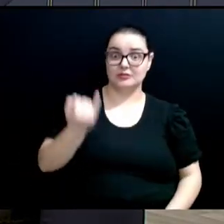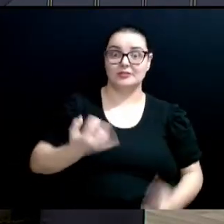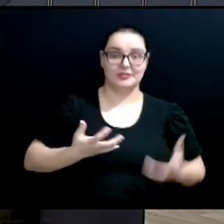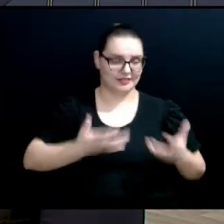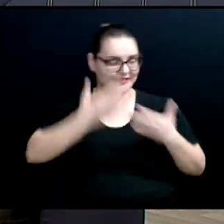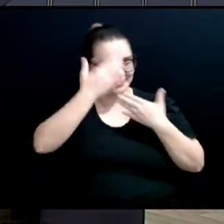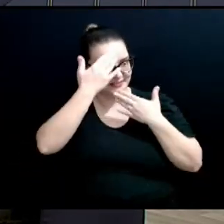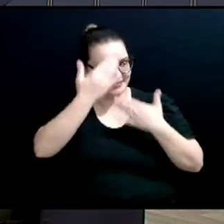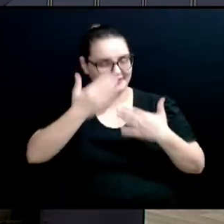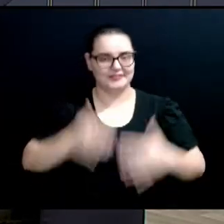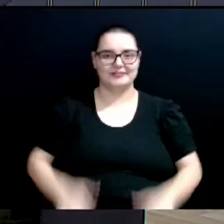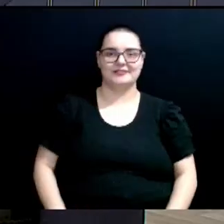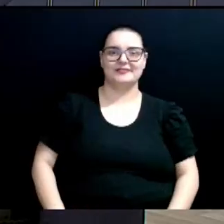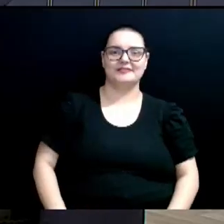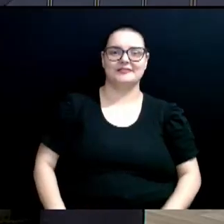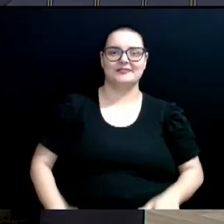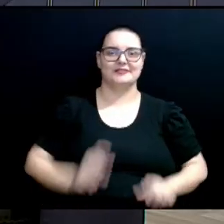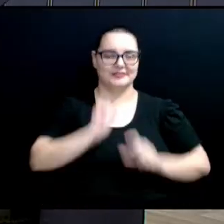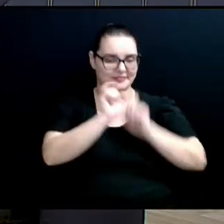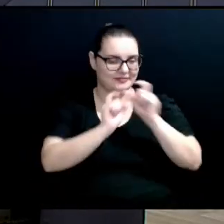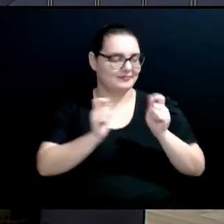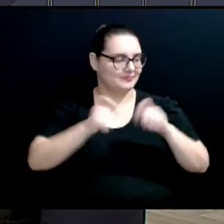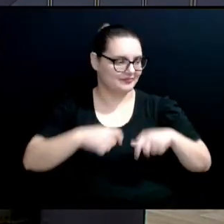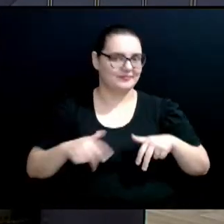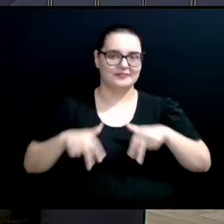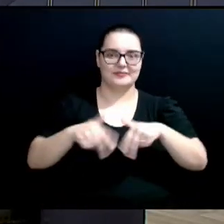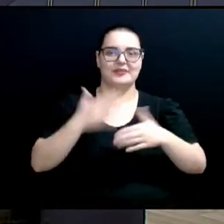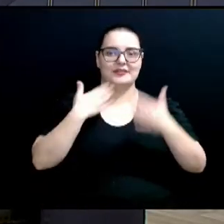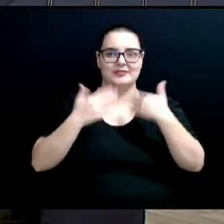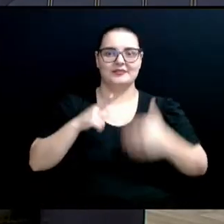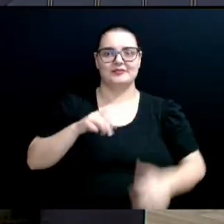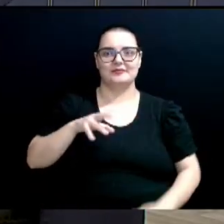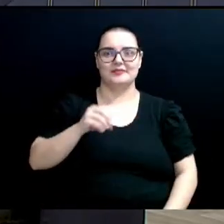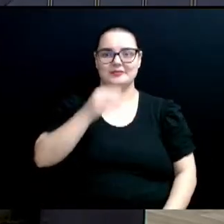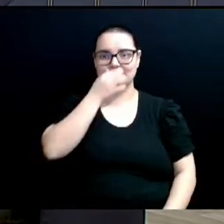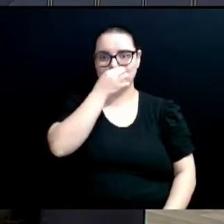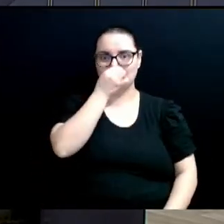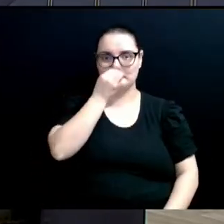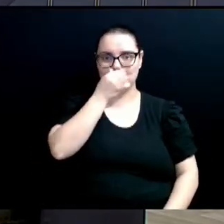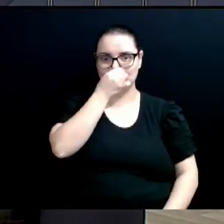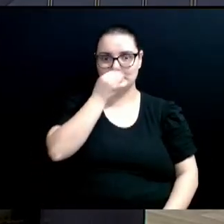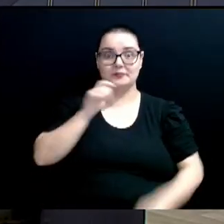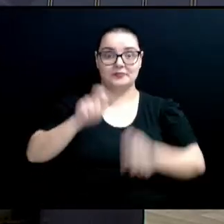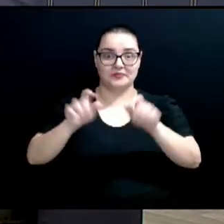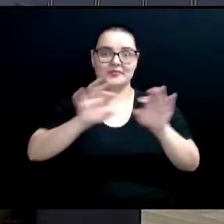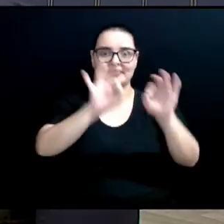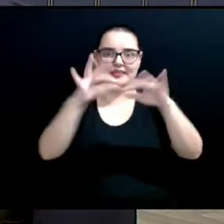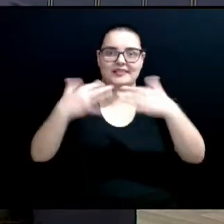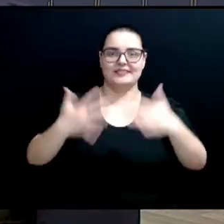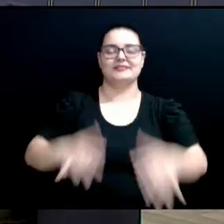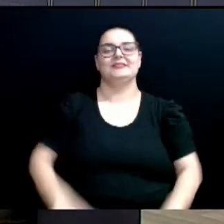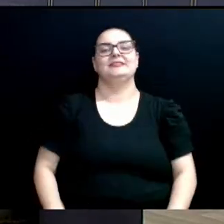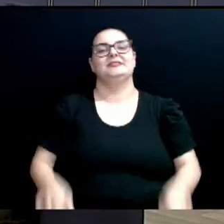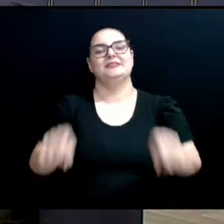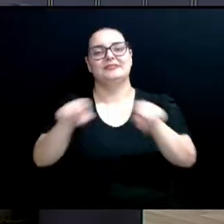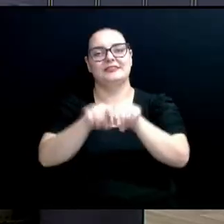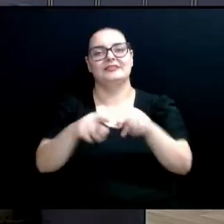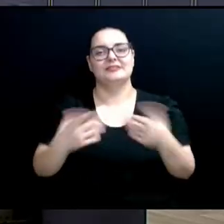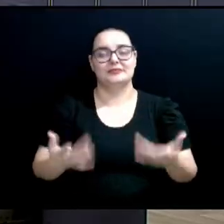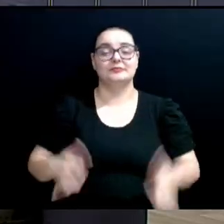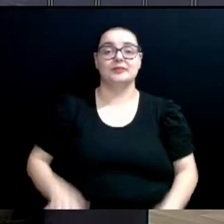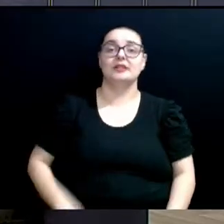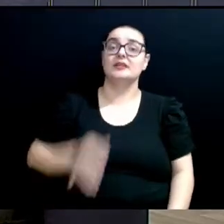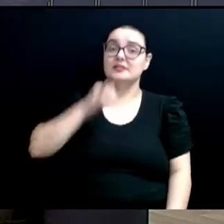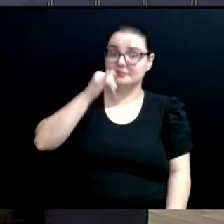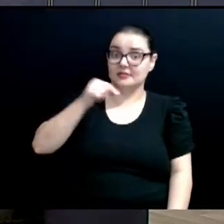as palavras e também a possibilidade de dialogar com o Paulo e as pessoas que estão nos assistindo também, e dizer que esse tema